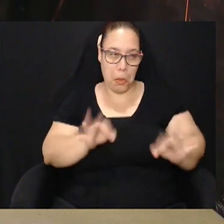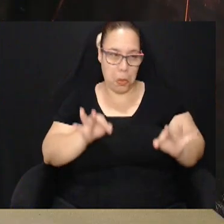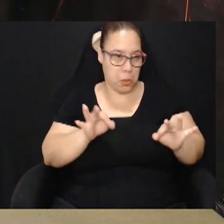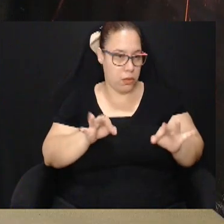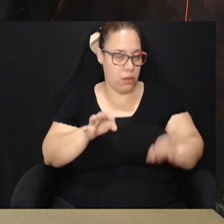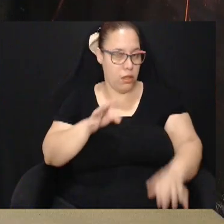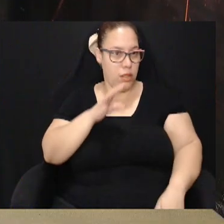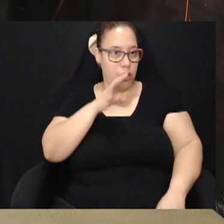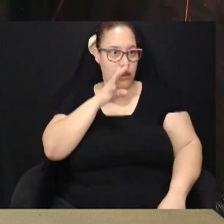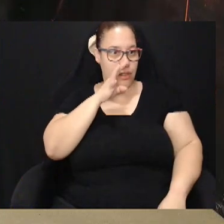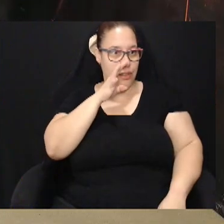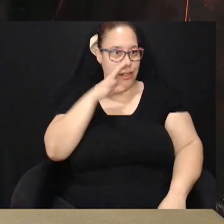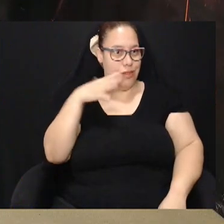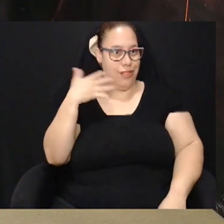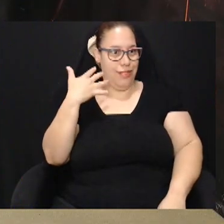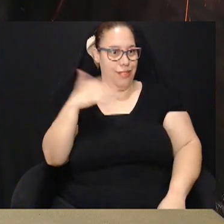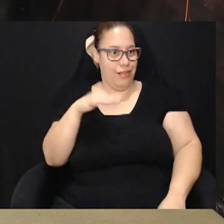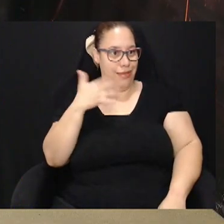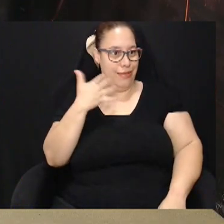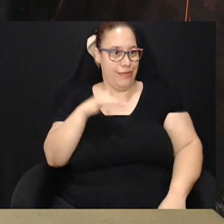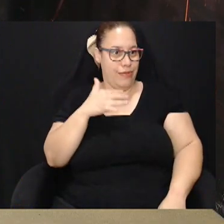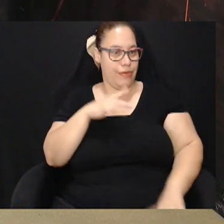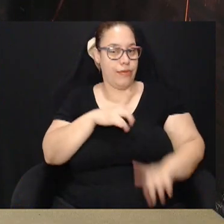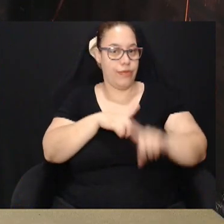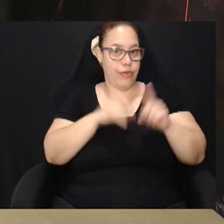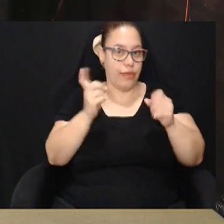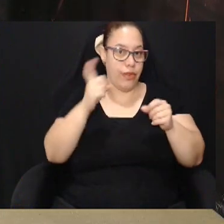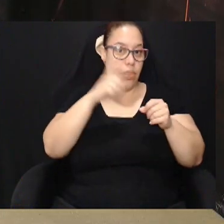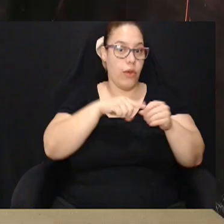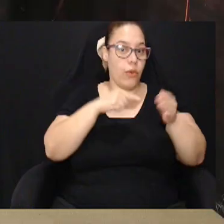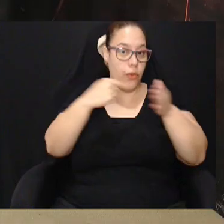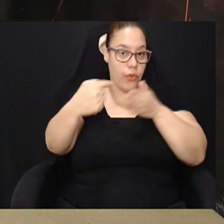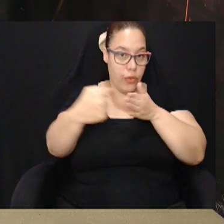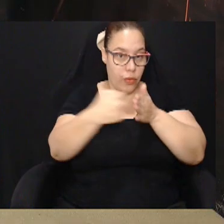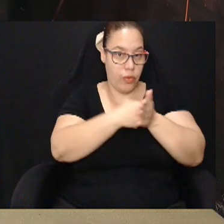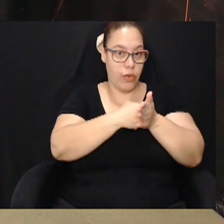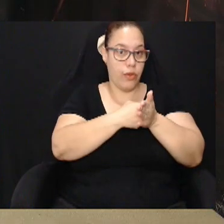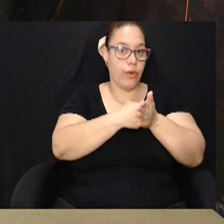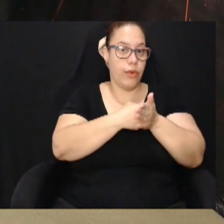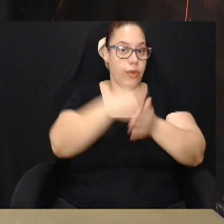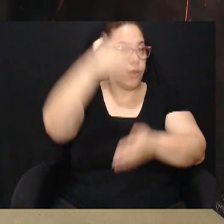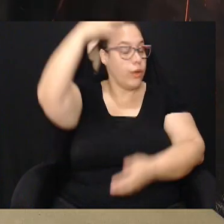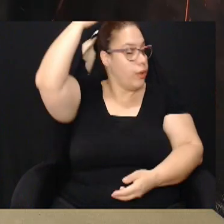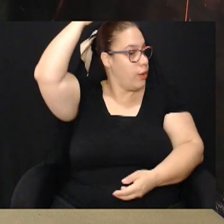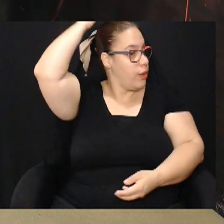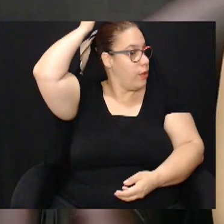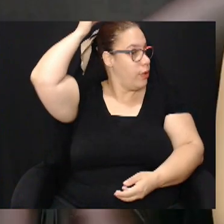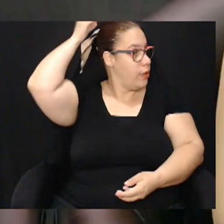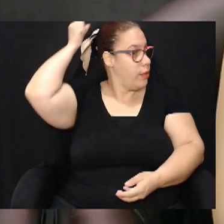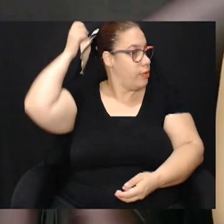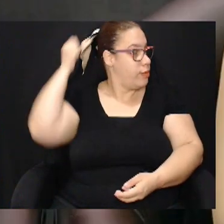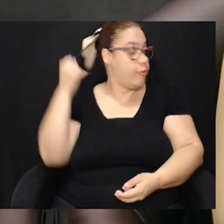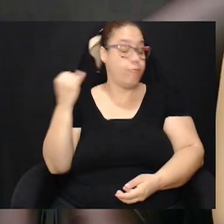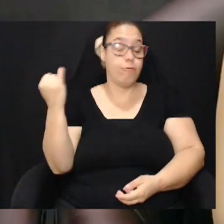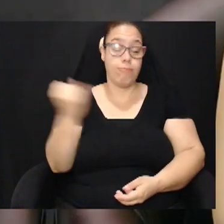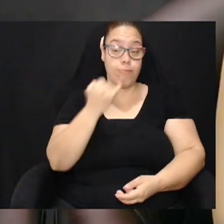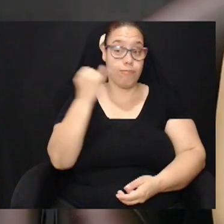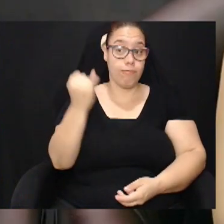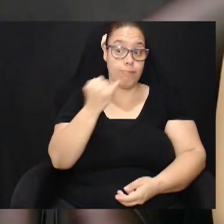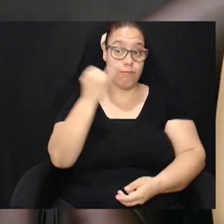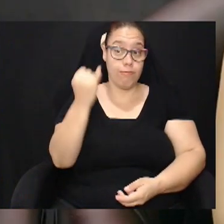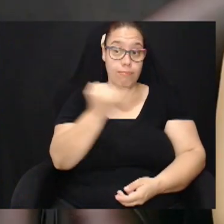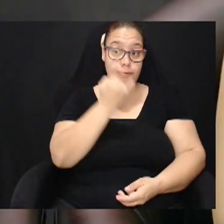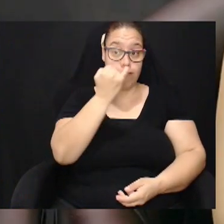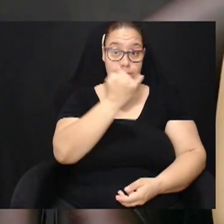impressionante. Mas voltando à sua pergunta, né, Rubia, por isso que é muito importante a gente estar muito atento